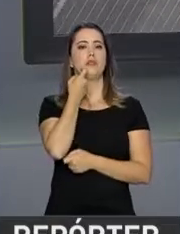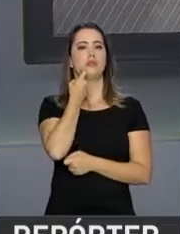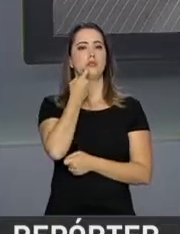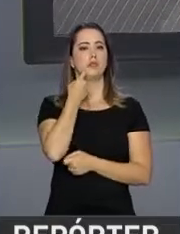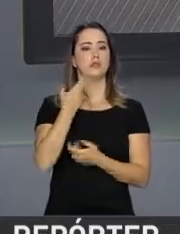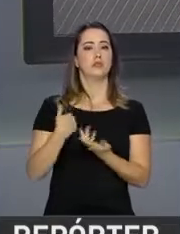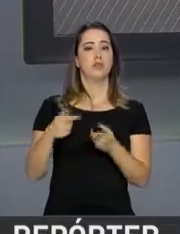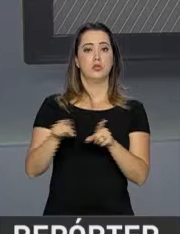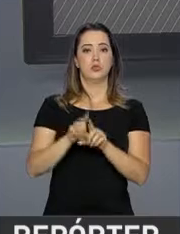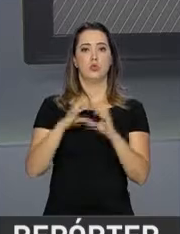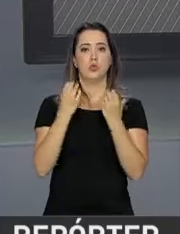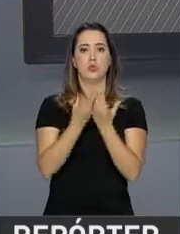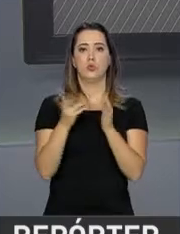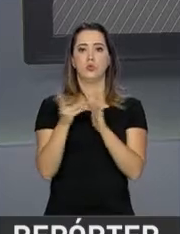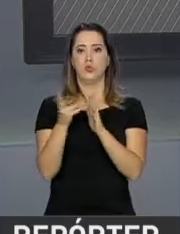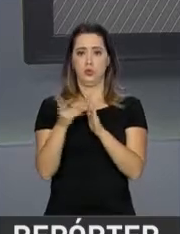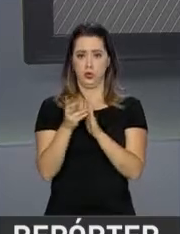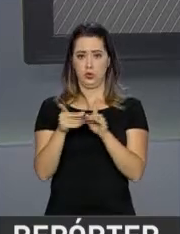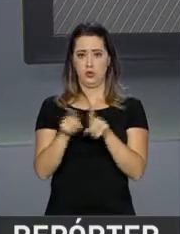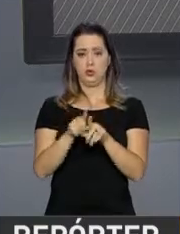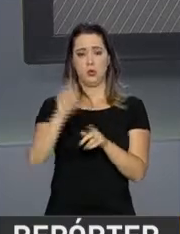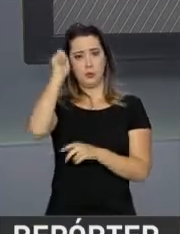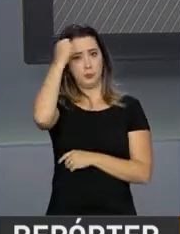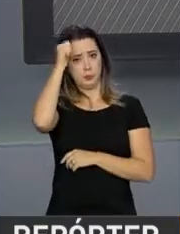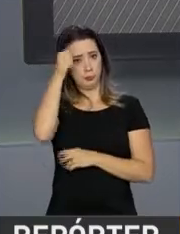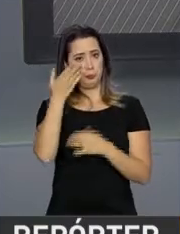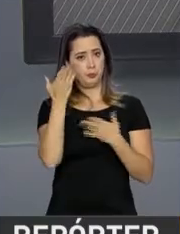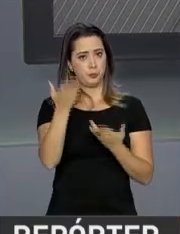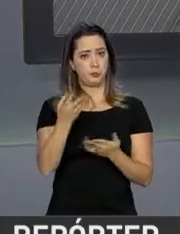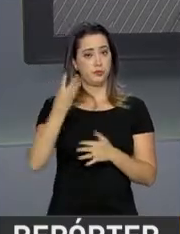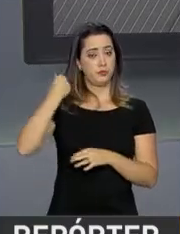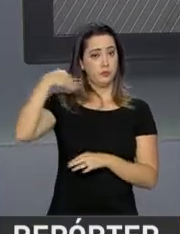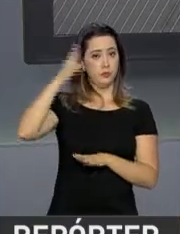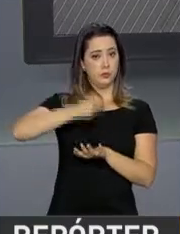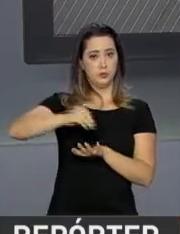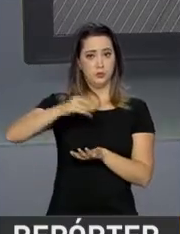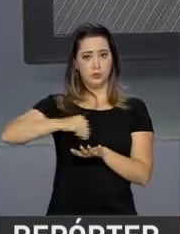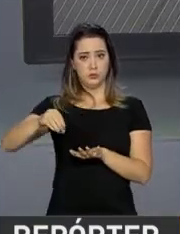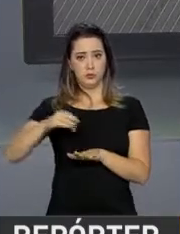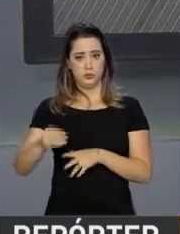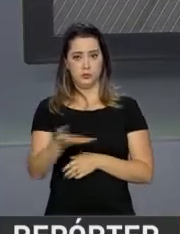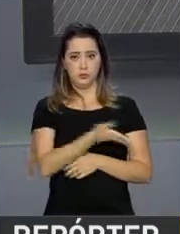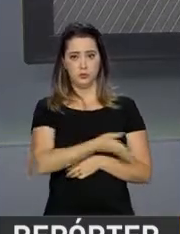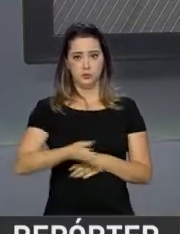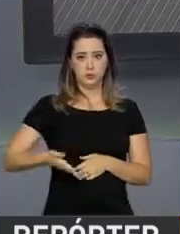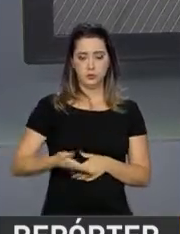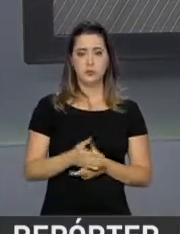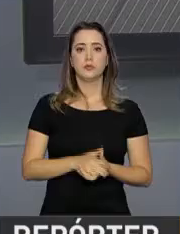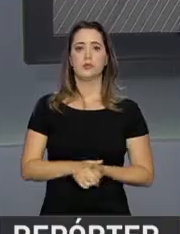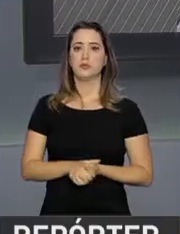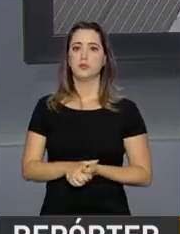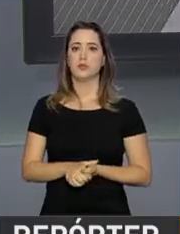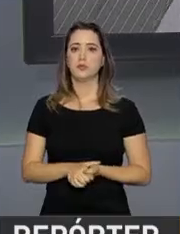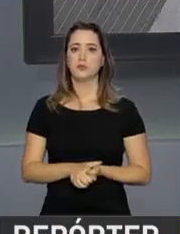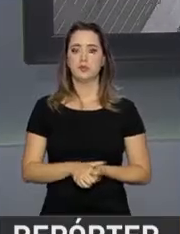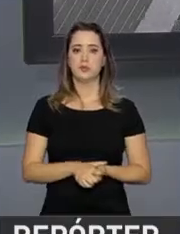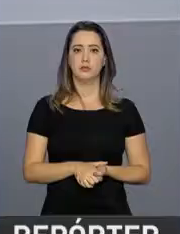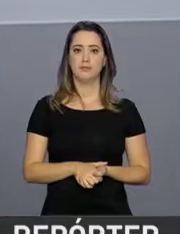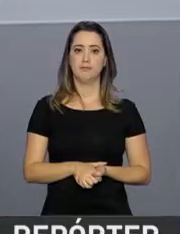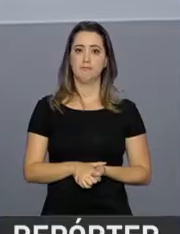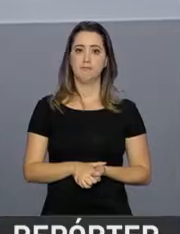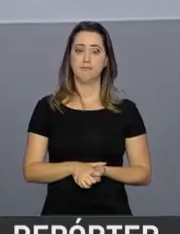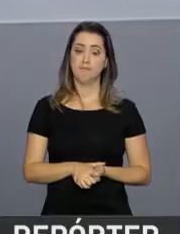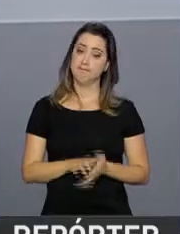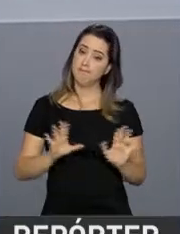comunidades indígenas e quilombolas mais informações sobre essa compra da conab no site que aparece na tela